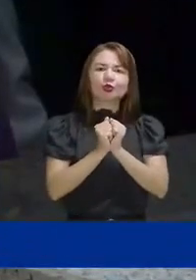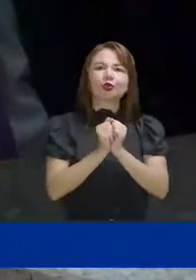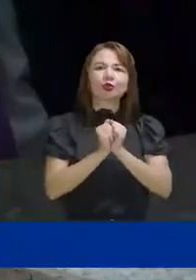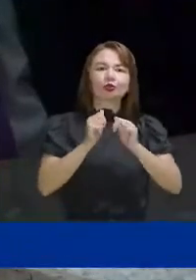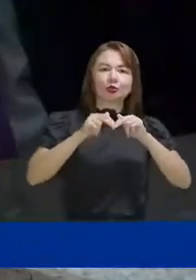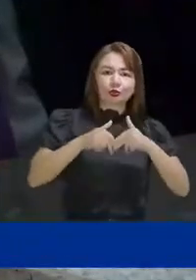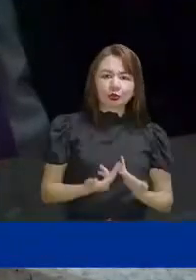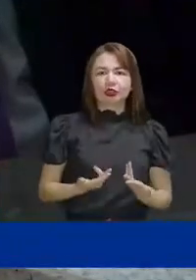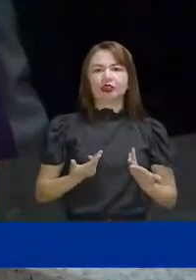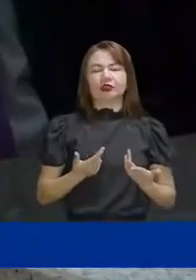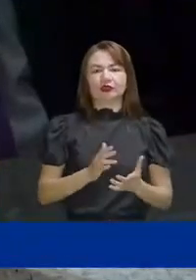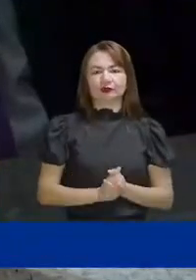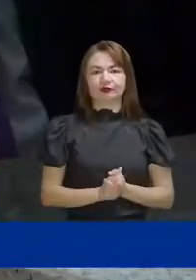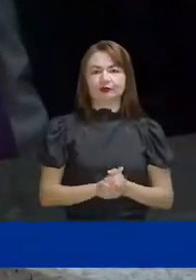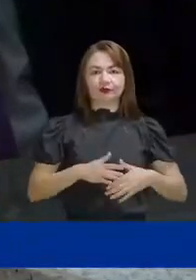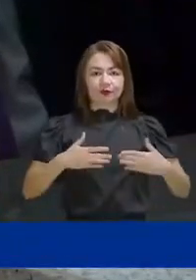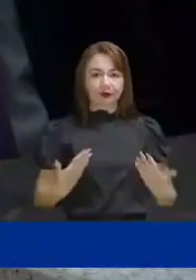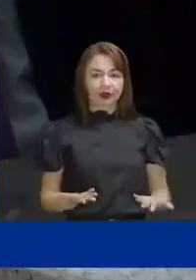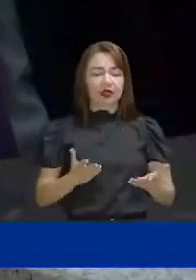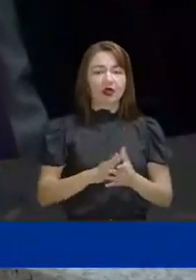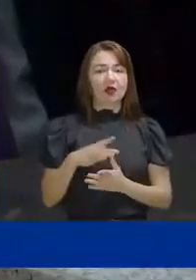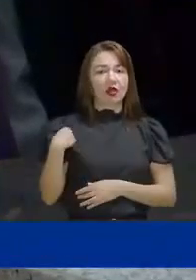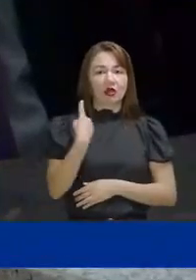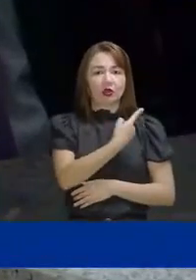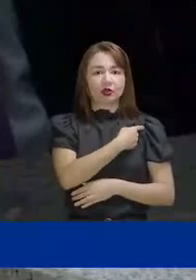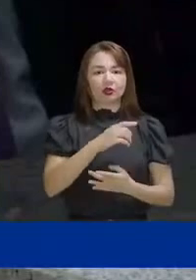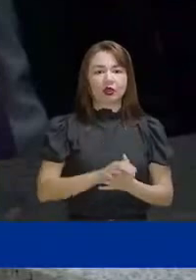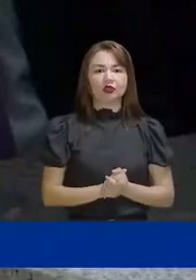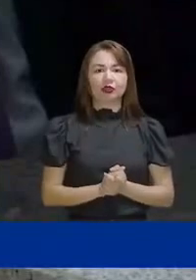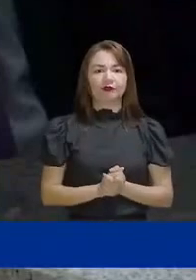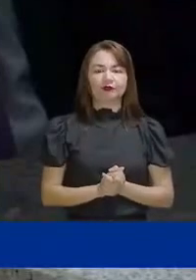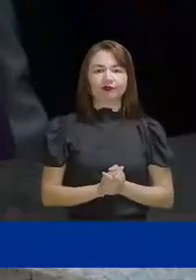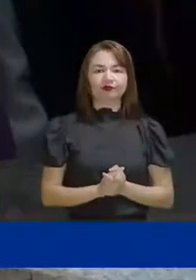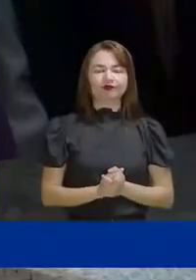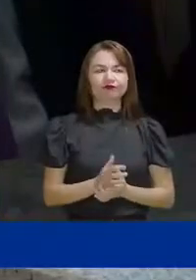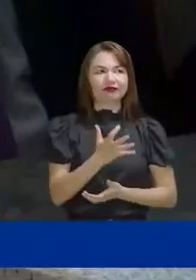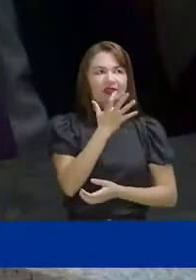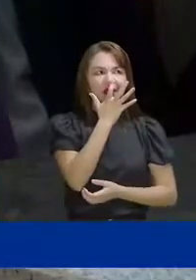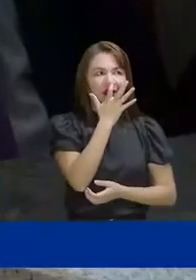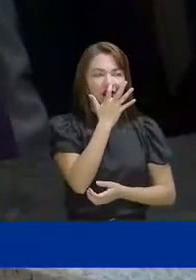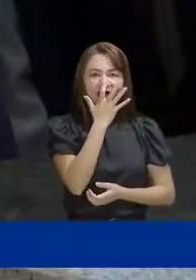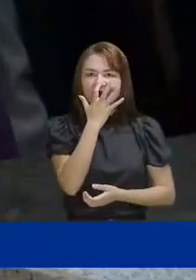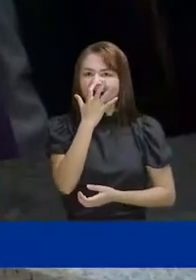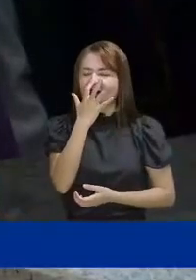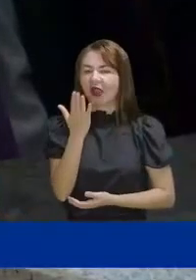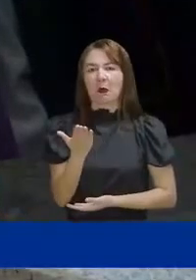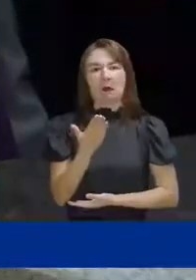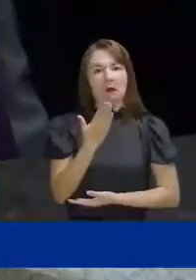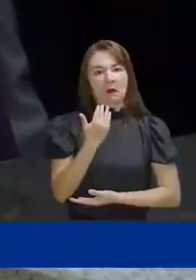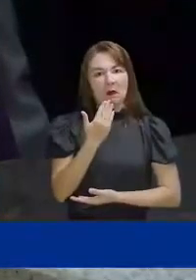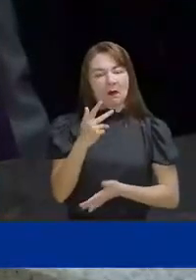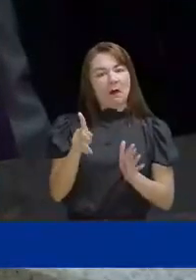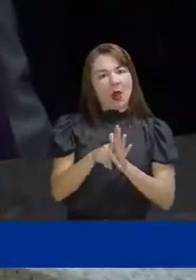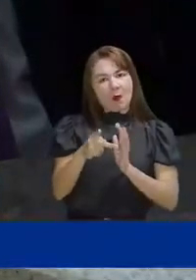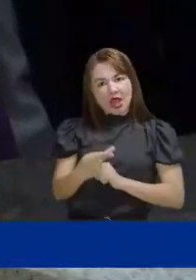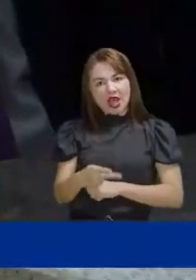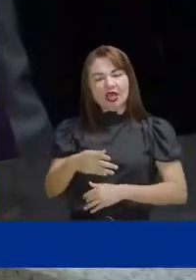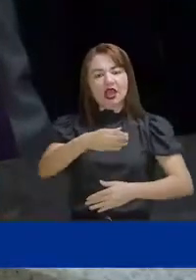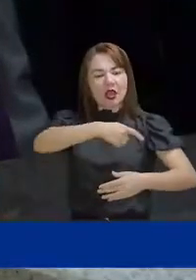nesse sentido. Aqui nós vamos nos impressionar com a culinária, com